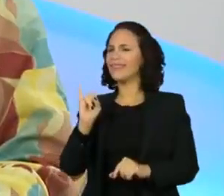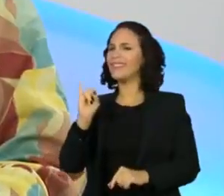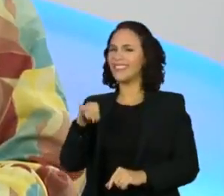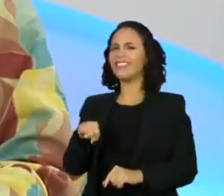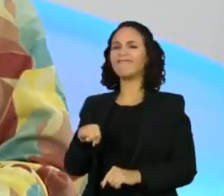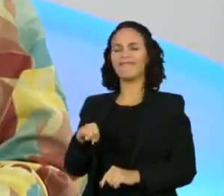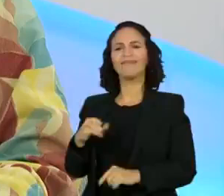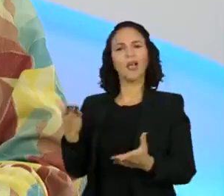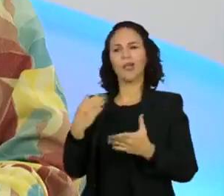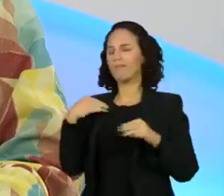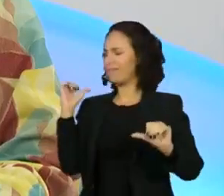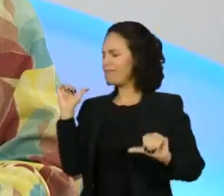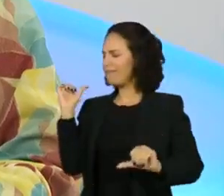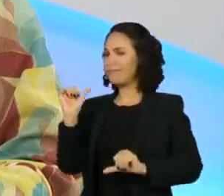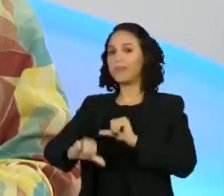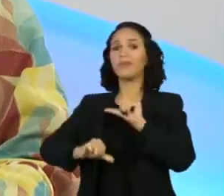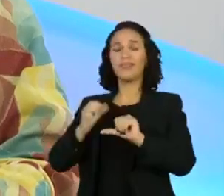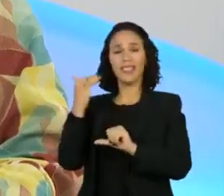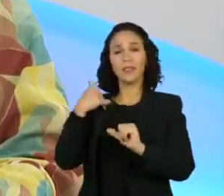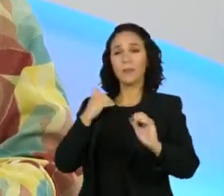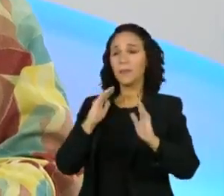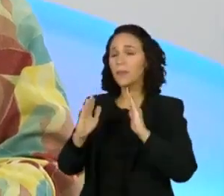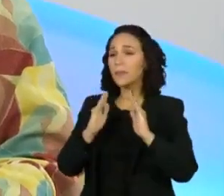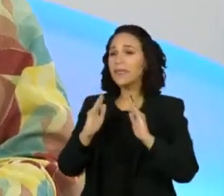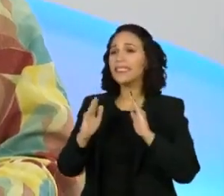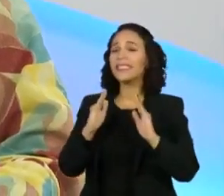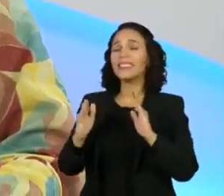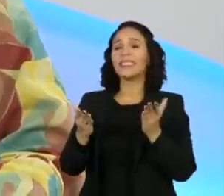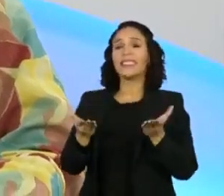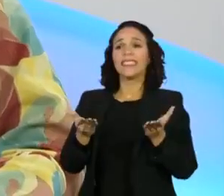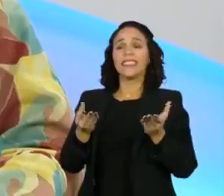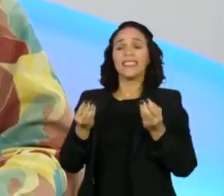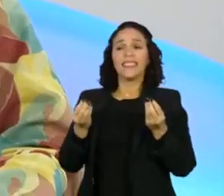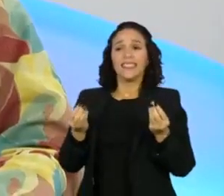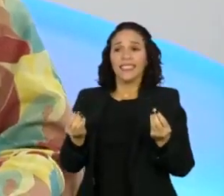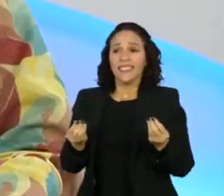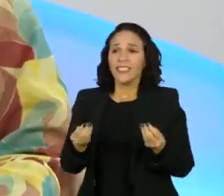severa. Totalmente. No momento, eu estava ali